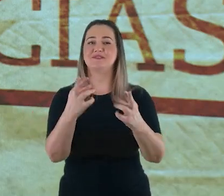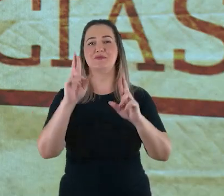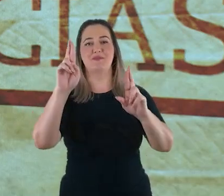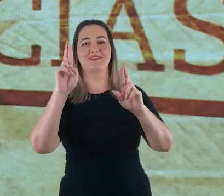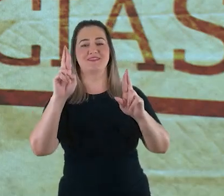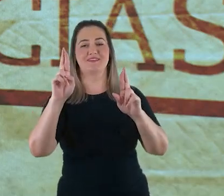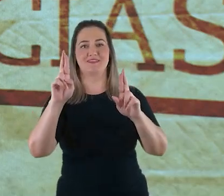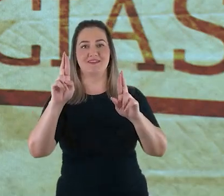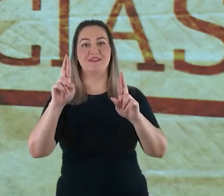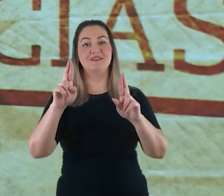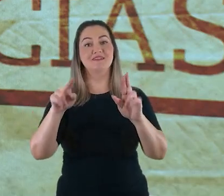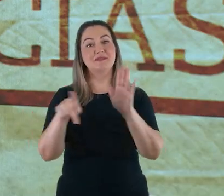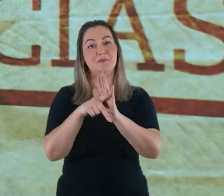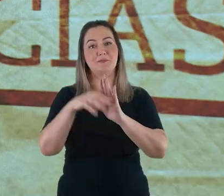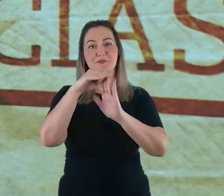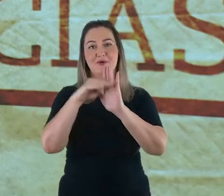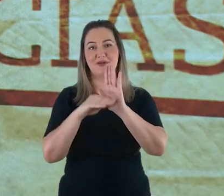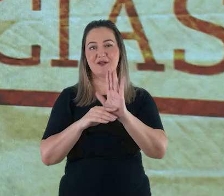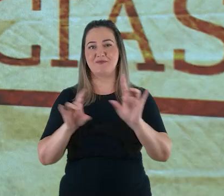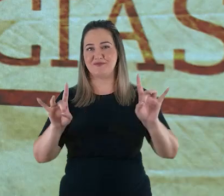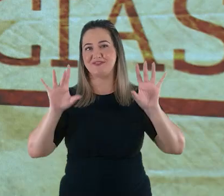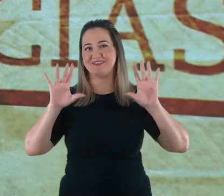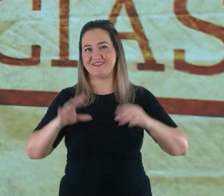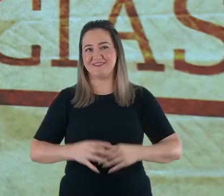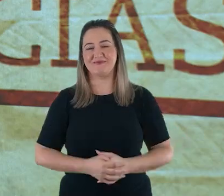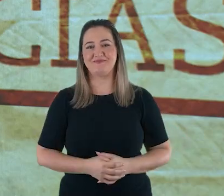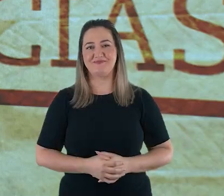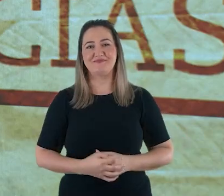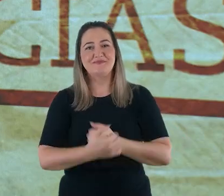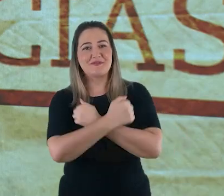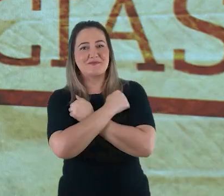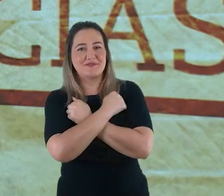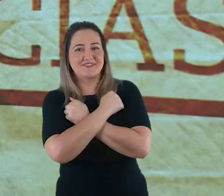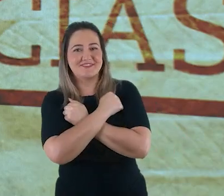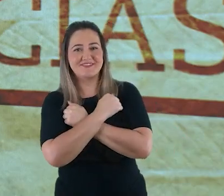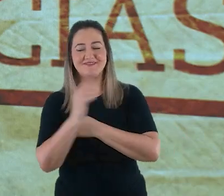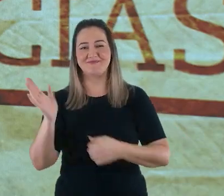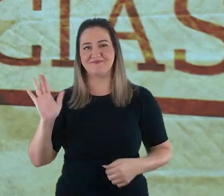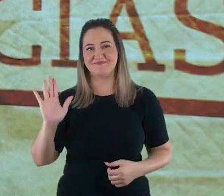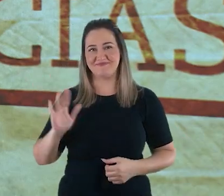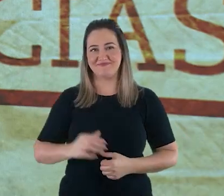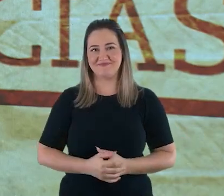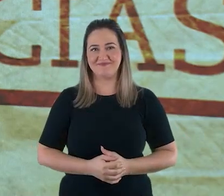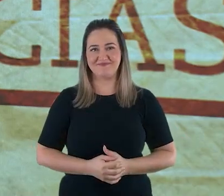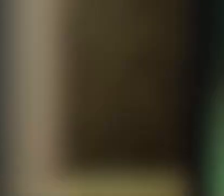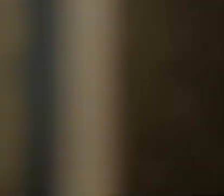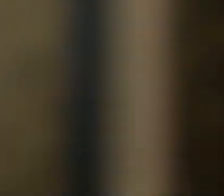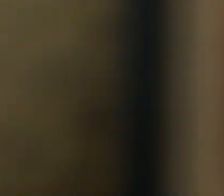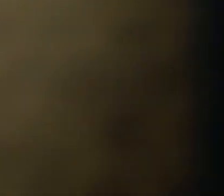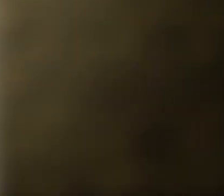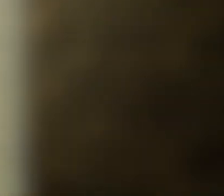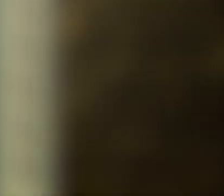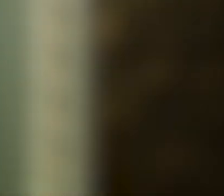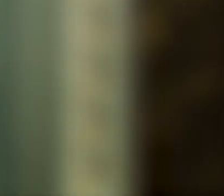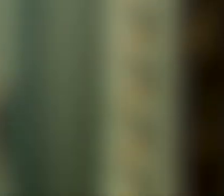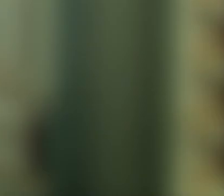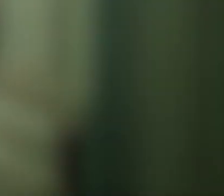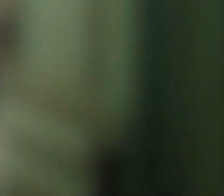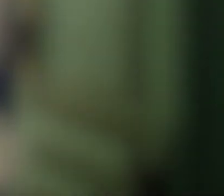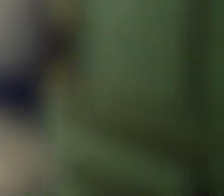da esperança e é o canal do programa Evidências. Um grande abraço e até lá. Tchau, tchau.